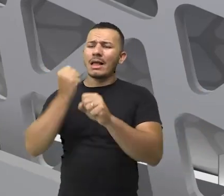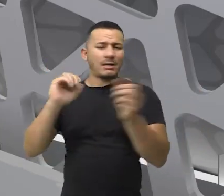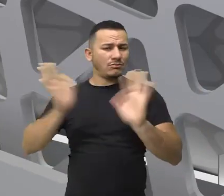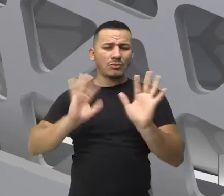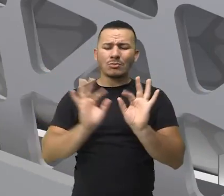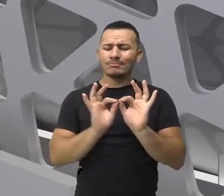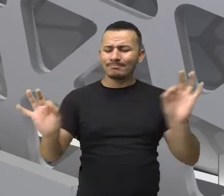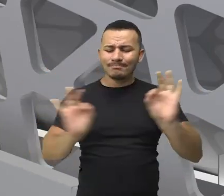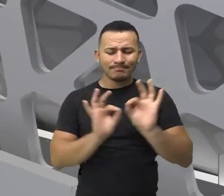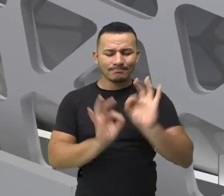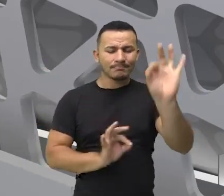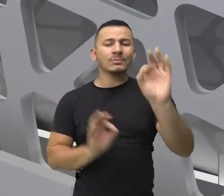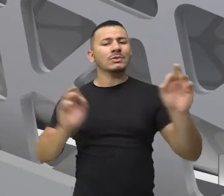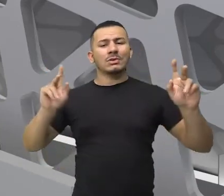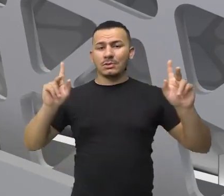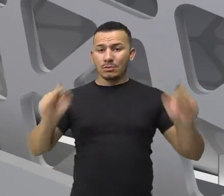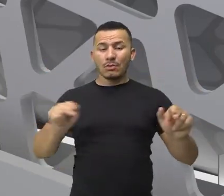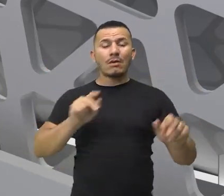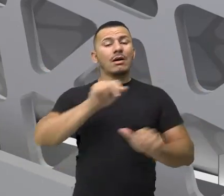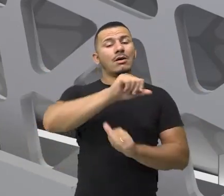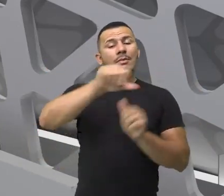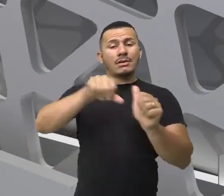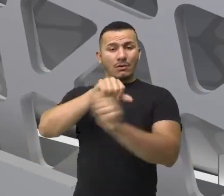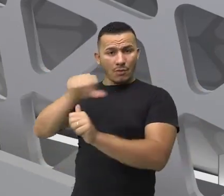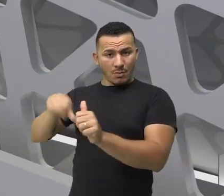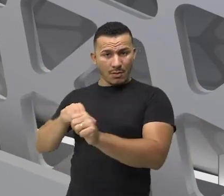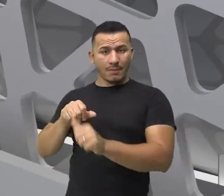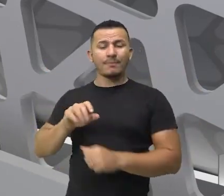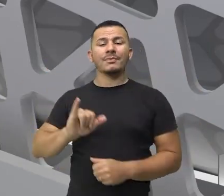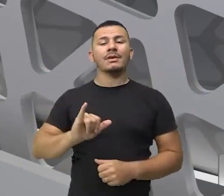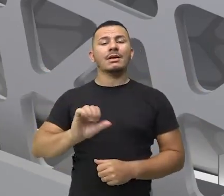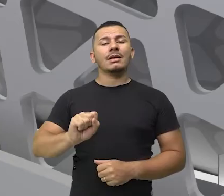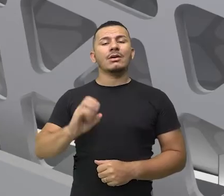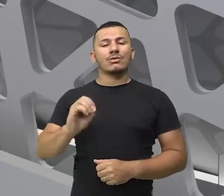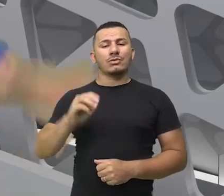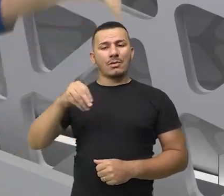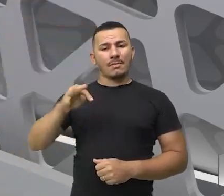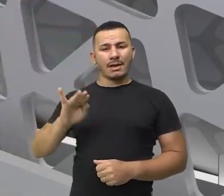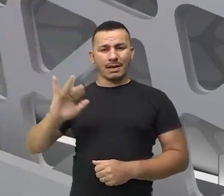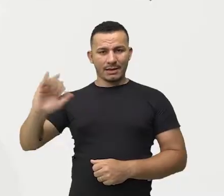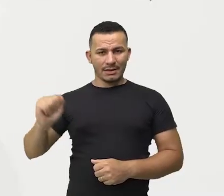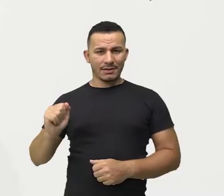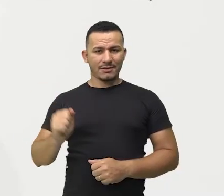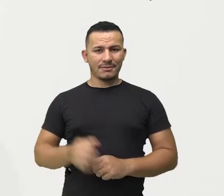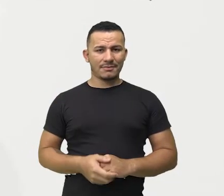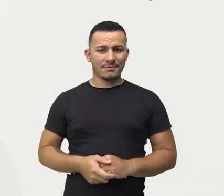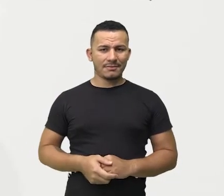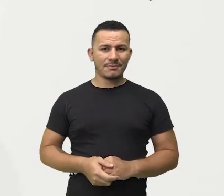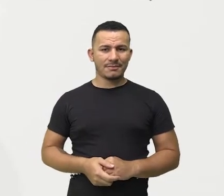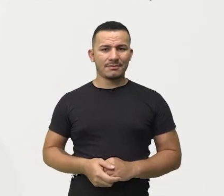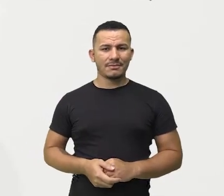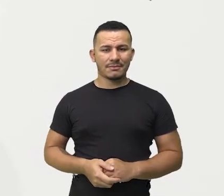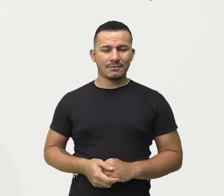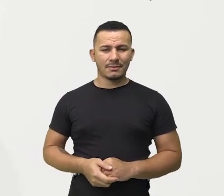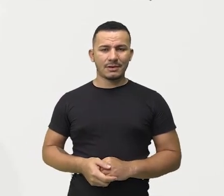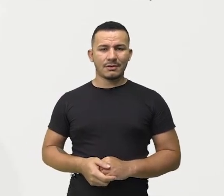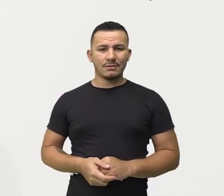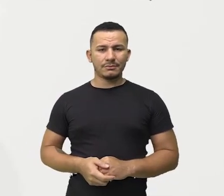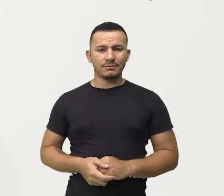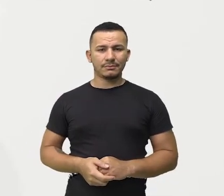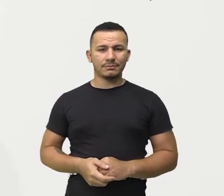medidas. Essa figura é uma transformação, então o quê? Isométrica. Me segue!